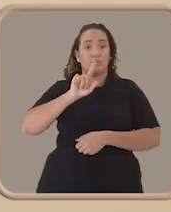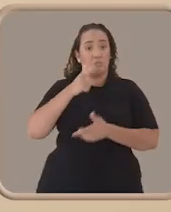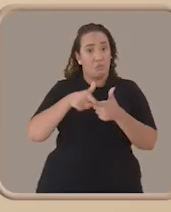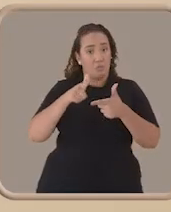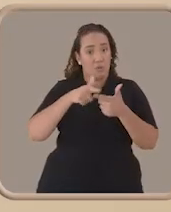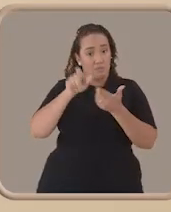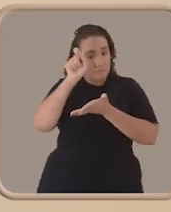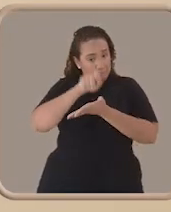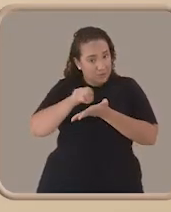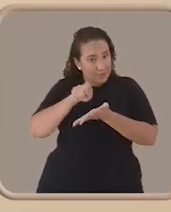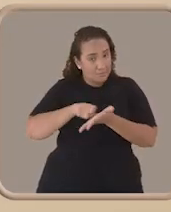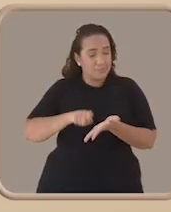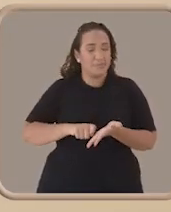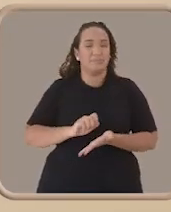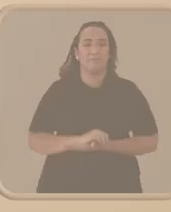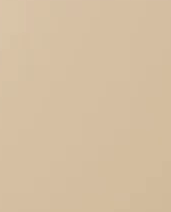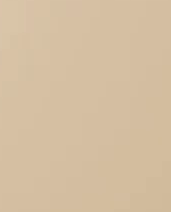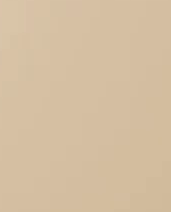problema.